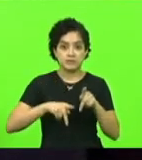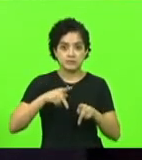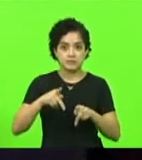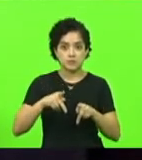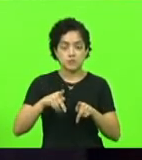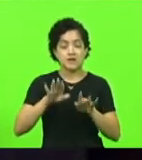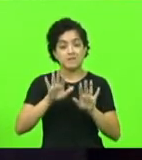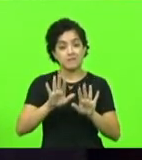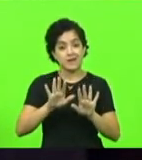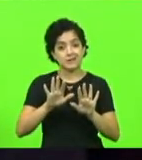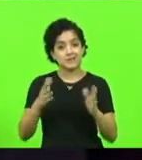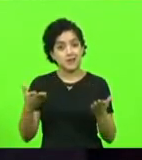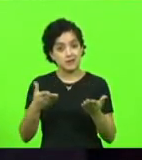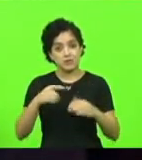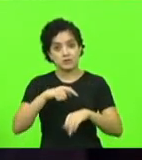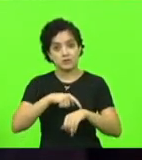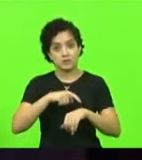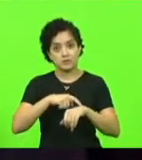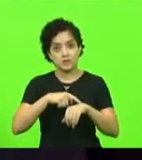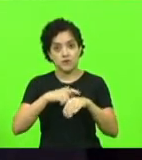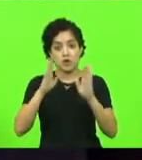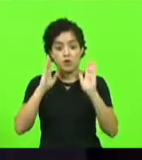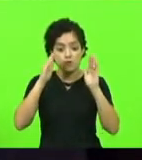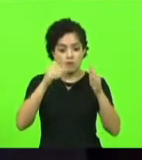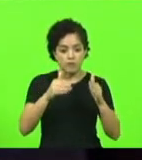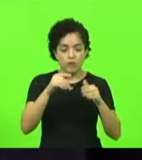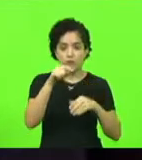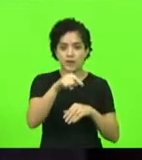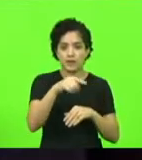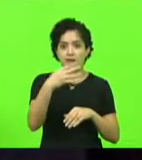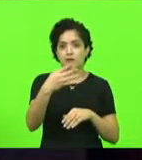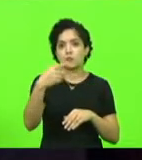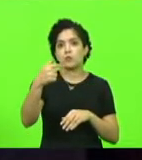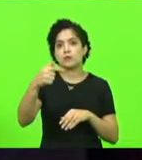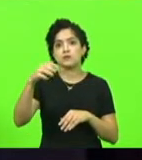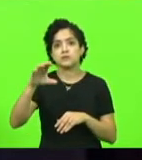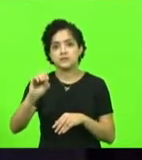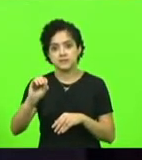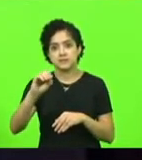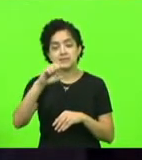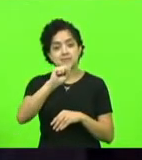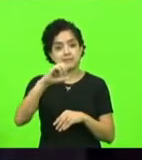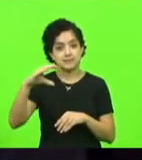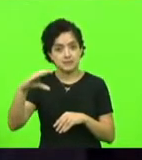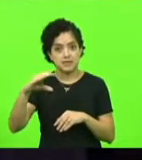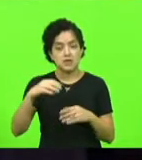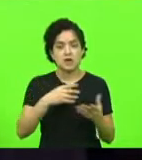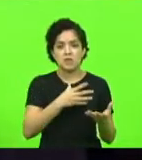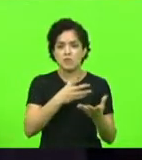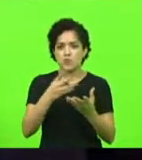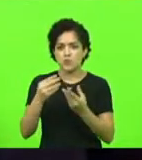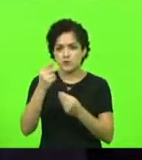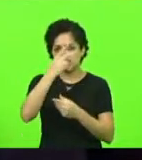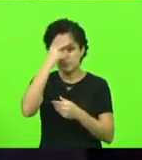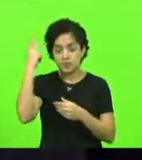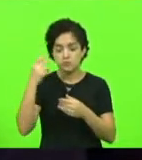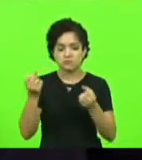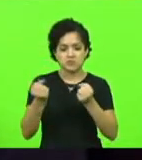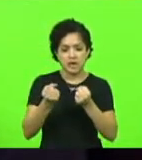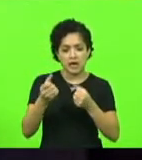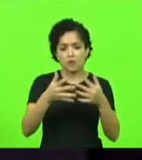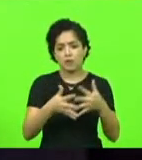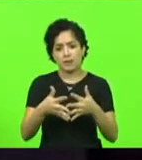nesse momento, o nosso foco é a BR-470. É onde milhares de catarinenses passam todos os